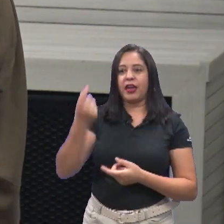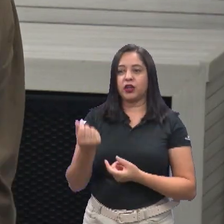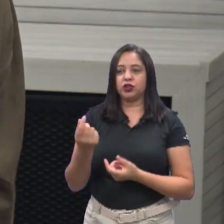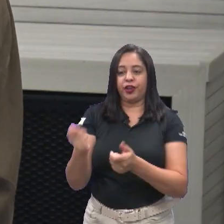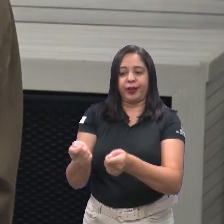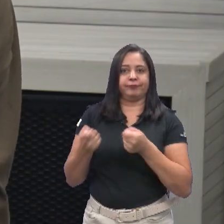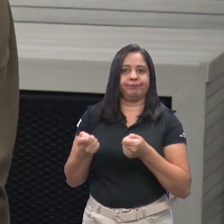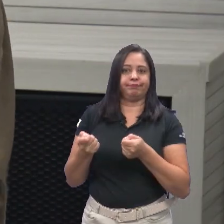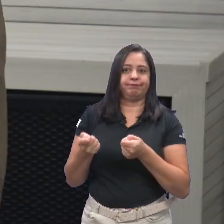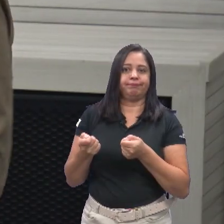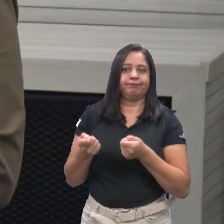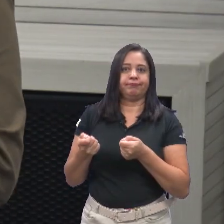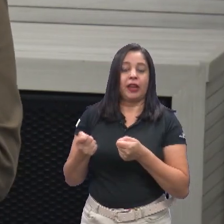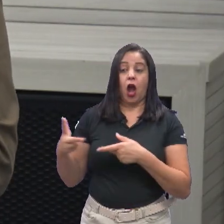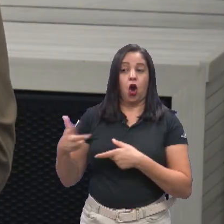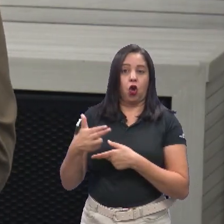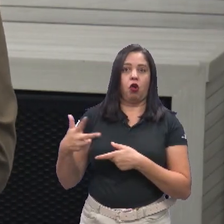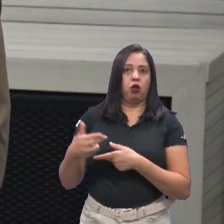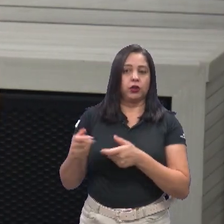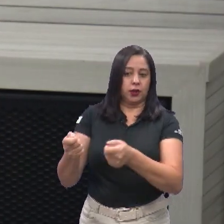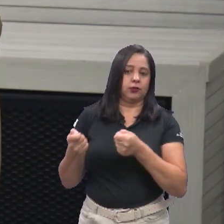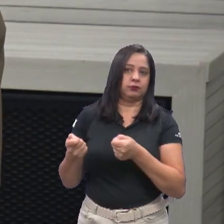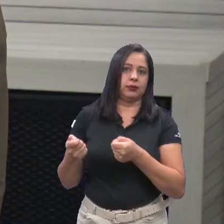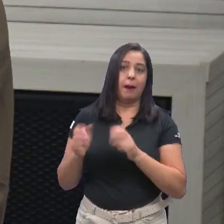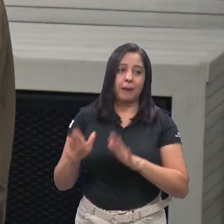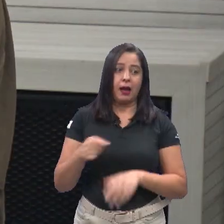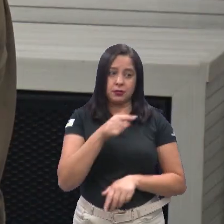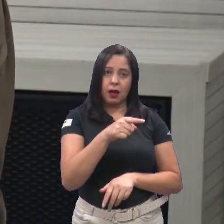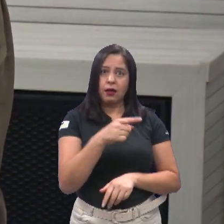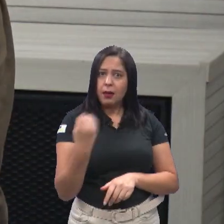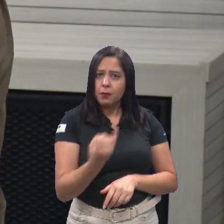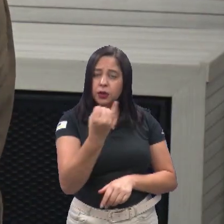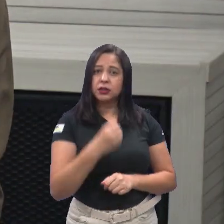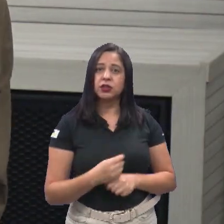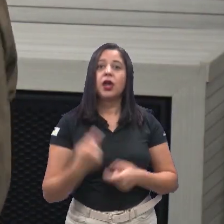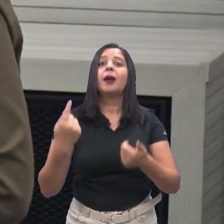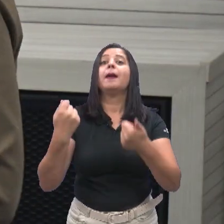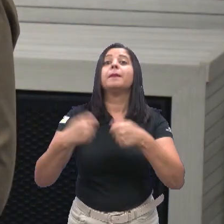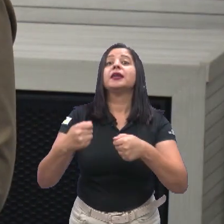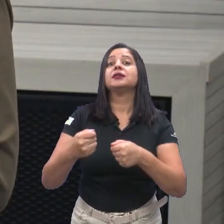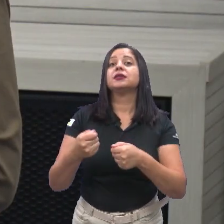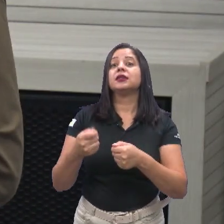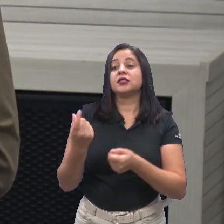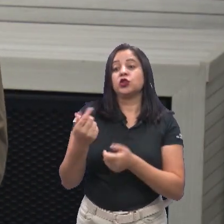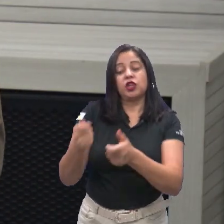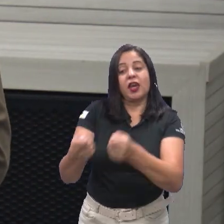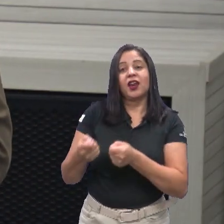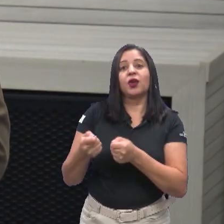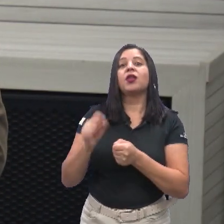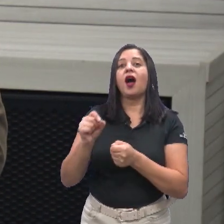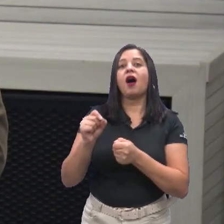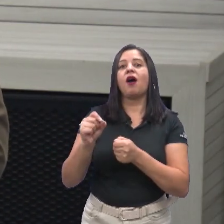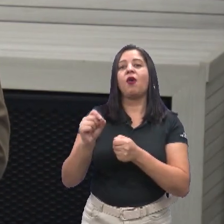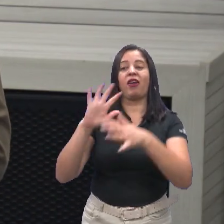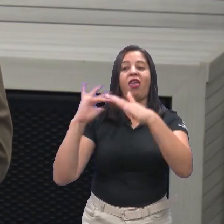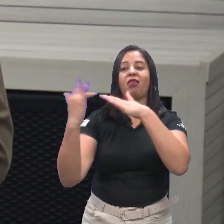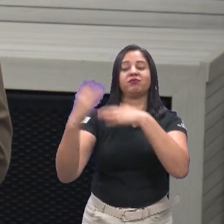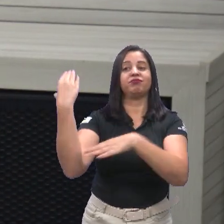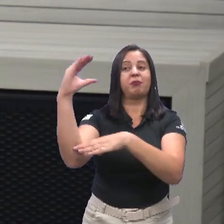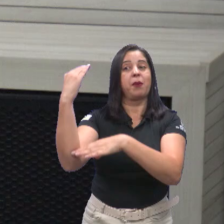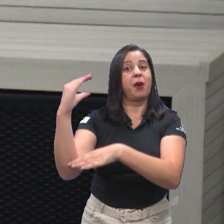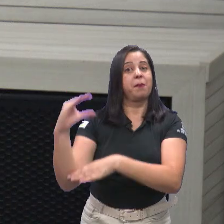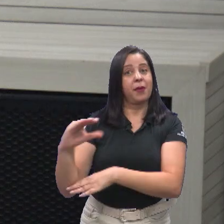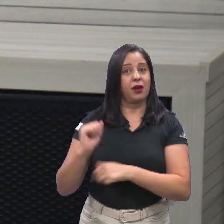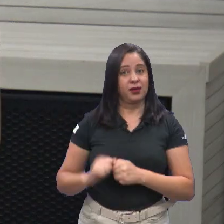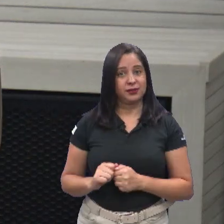está cortando o gasto do que deveria ser prioridade. Por que não corta das verbas de publicidade que gasta com os veículos de imprensa puxa-saco?